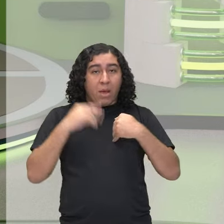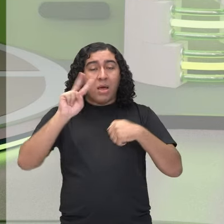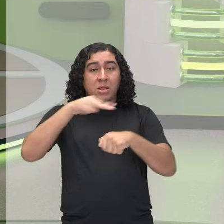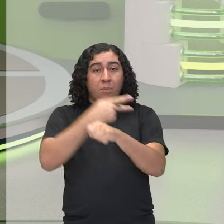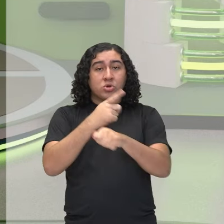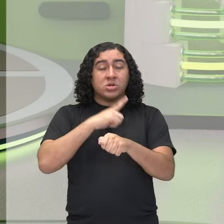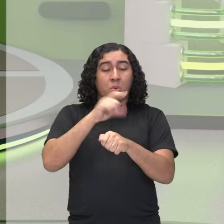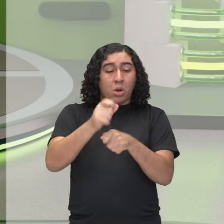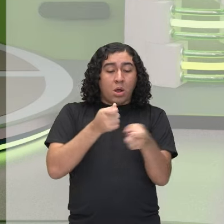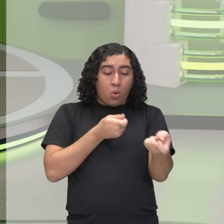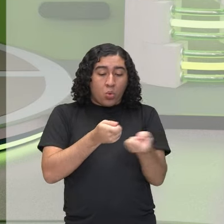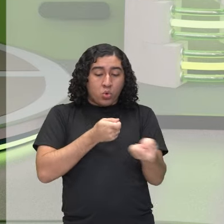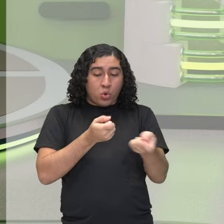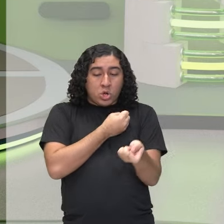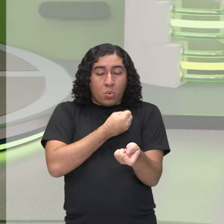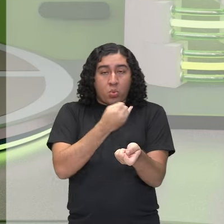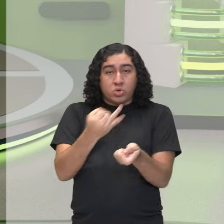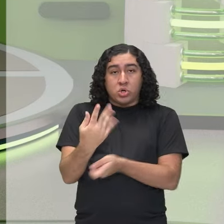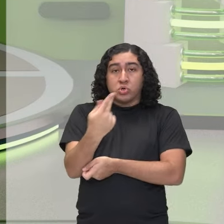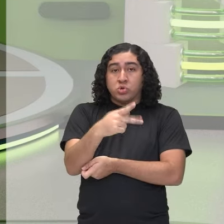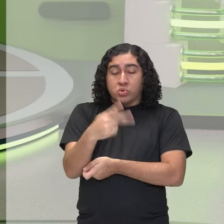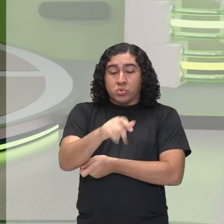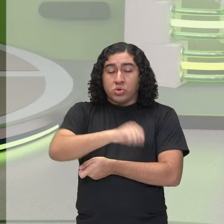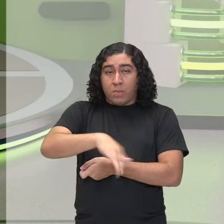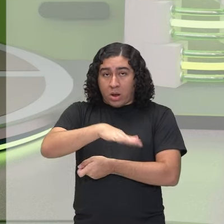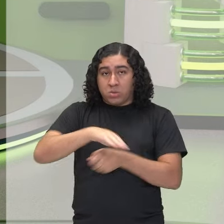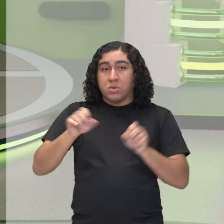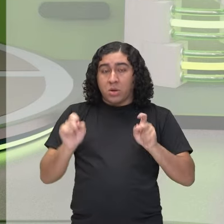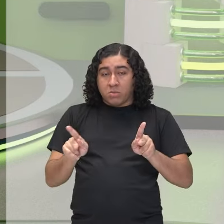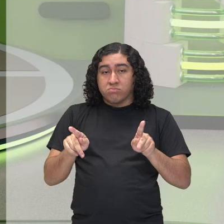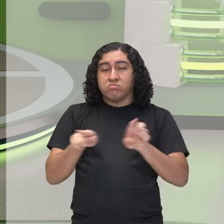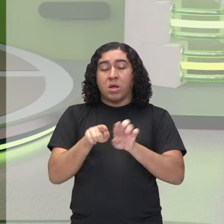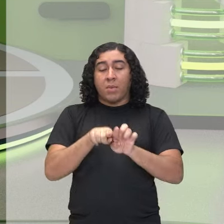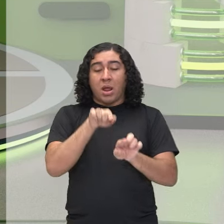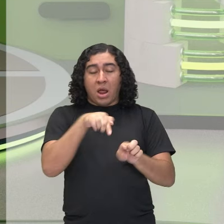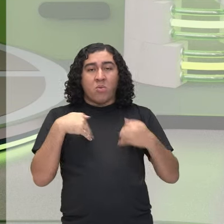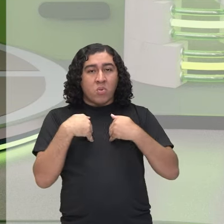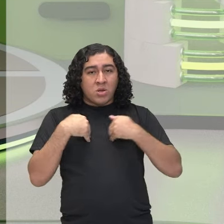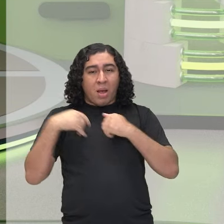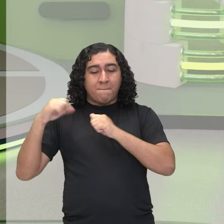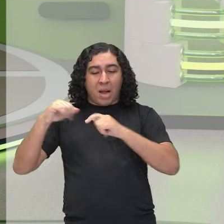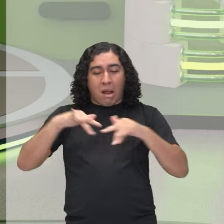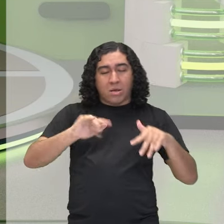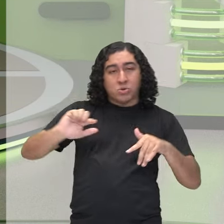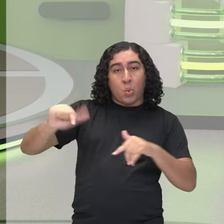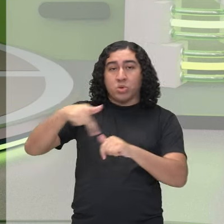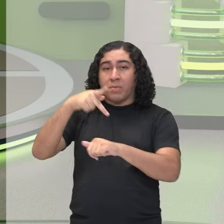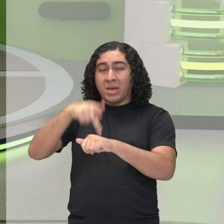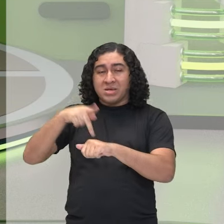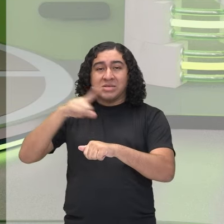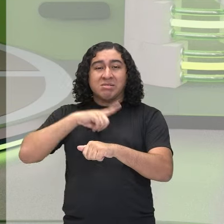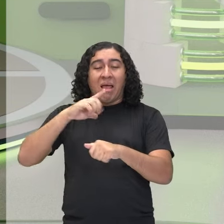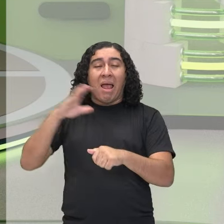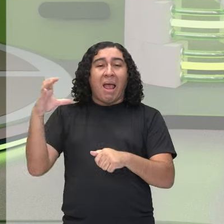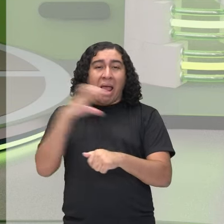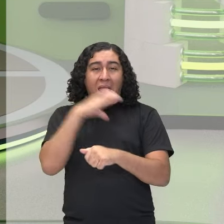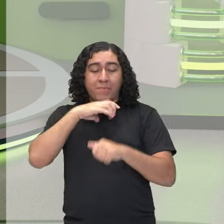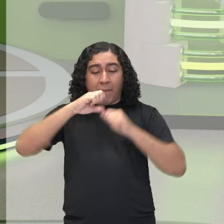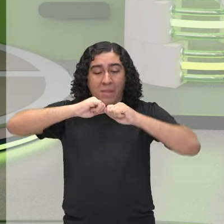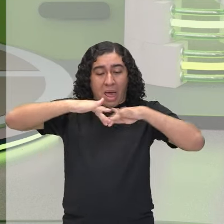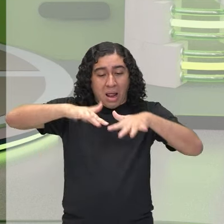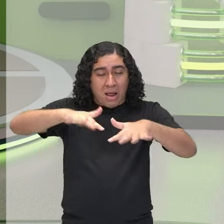o controle dele naquele local. Ele é uma espécie invasora, ele se multiplica com muita